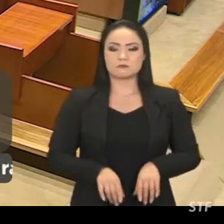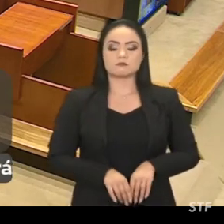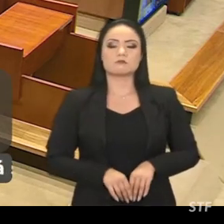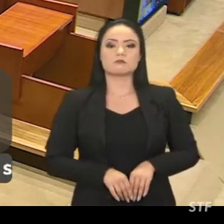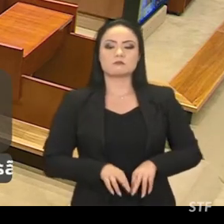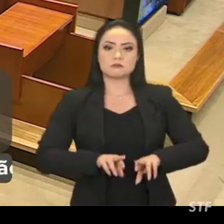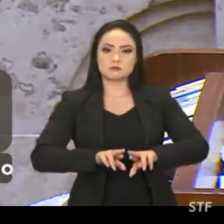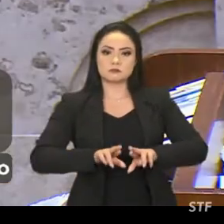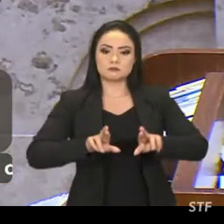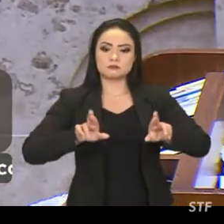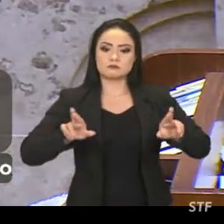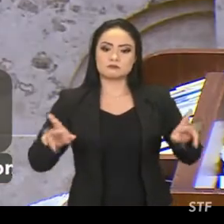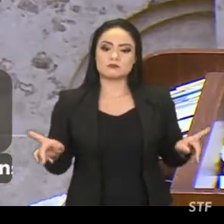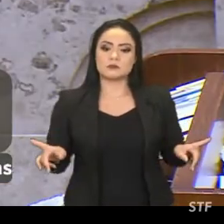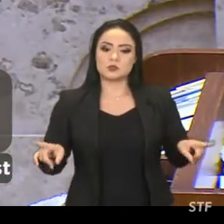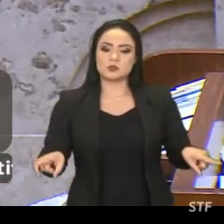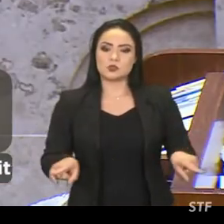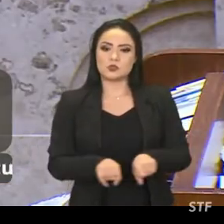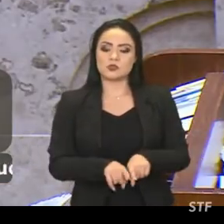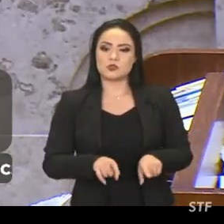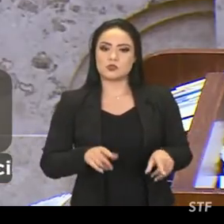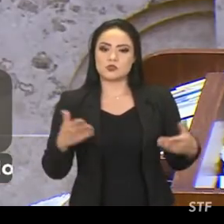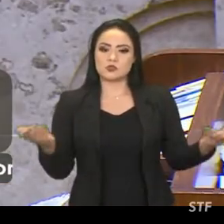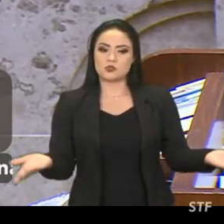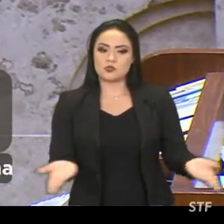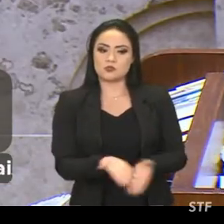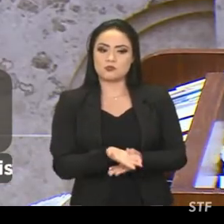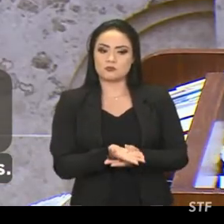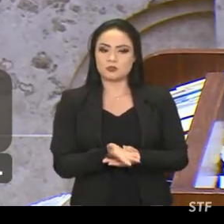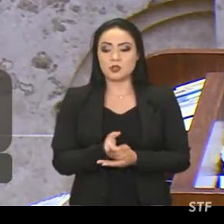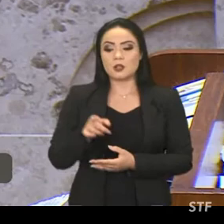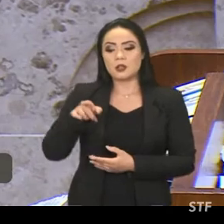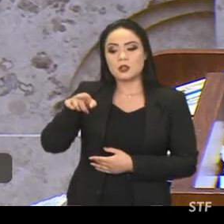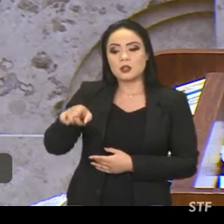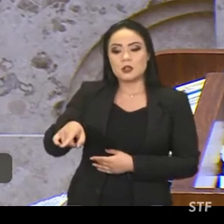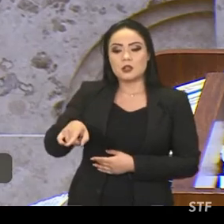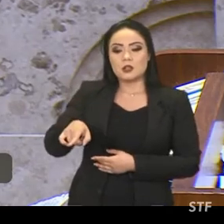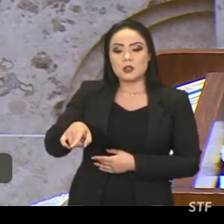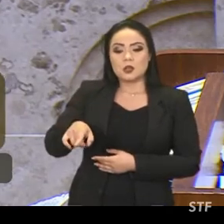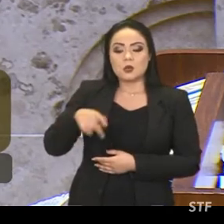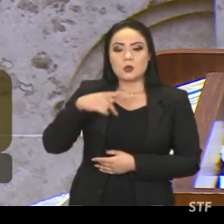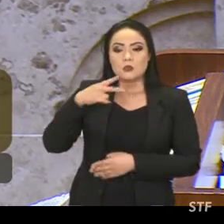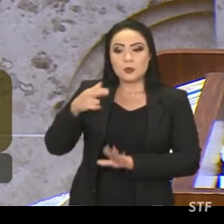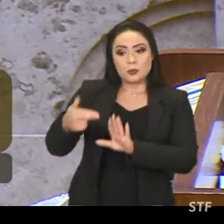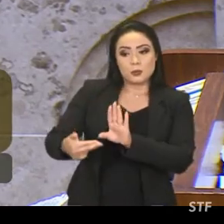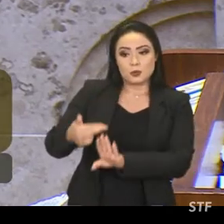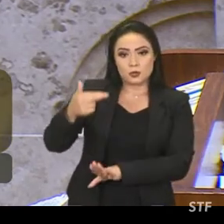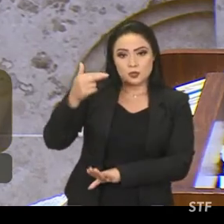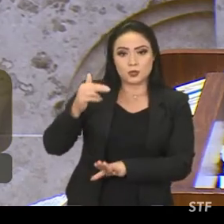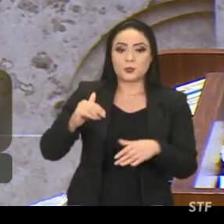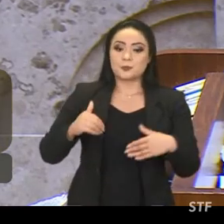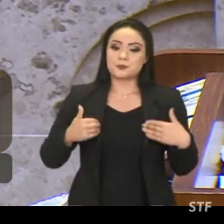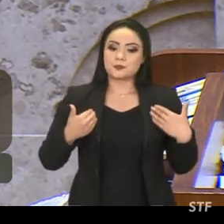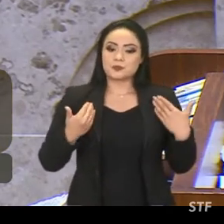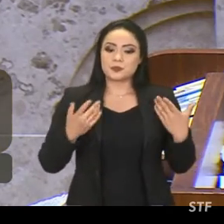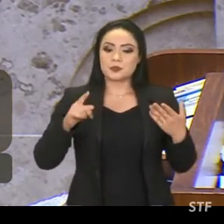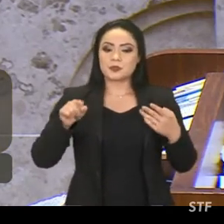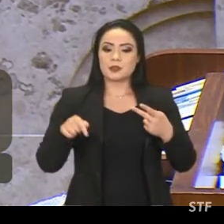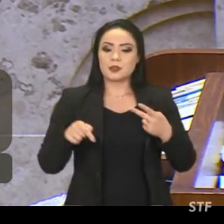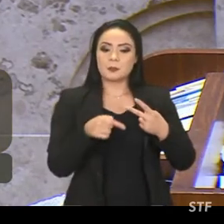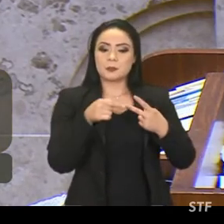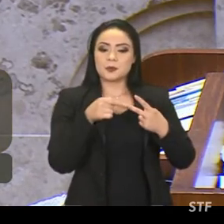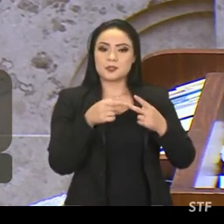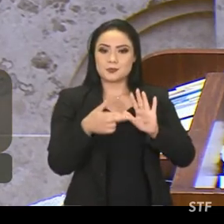porque a ação foi ajuizada por um Procurador-Geral da República. A seguir, o Procurador-Geral